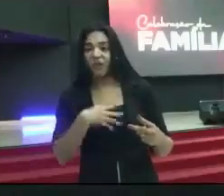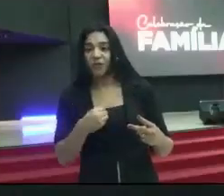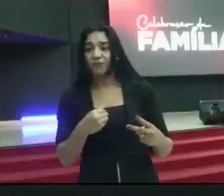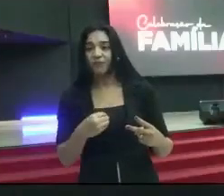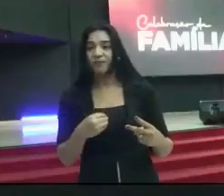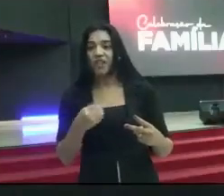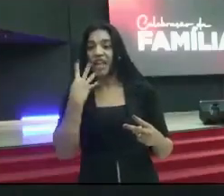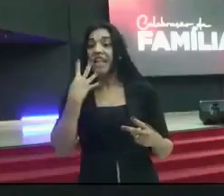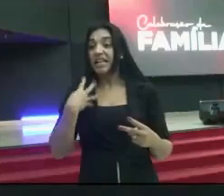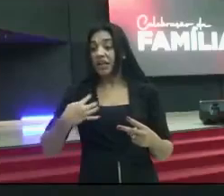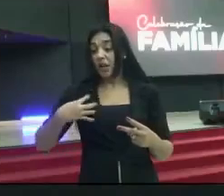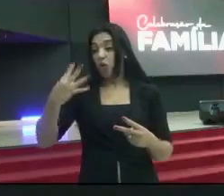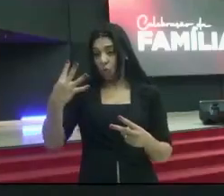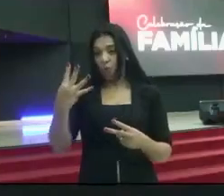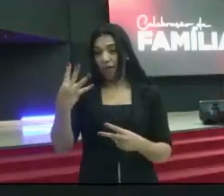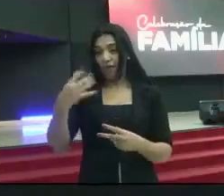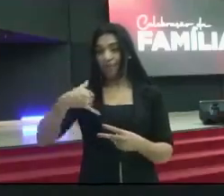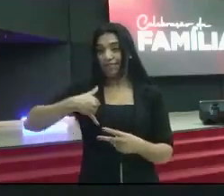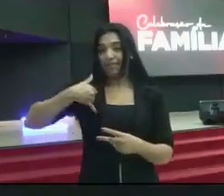morto.